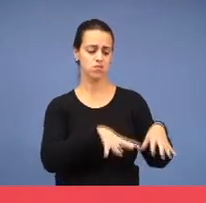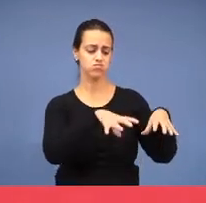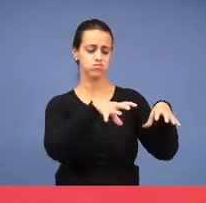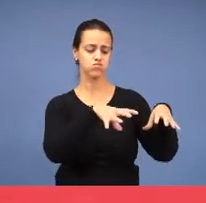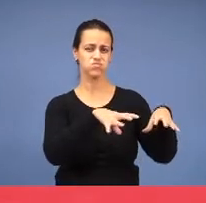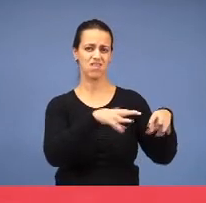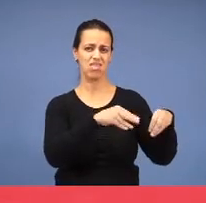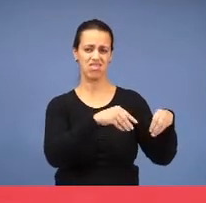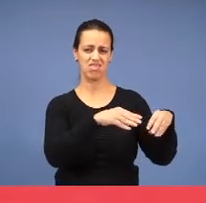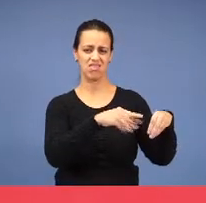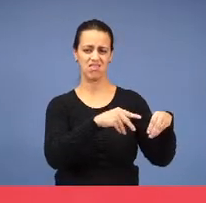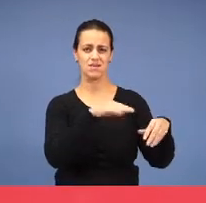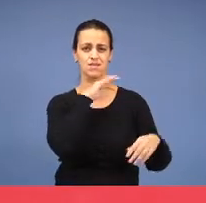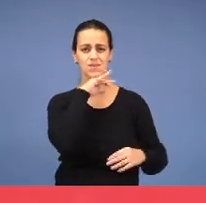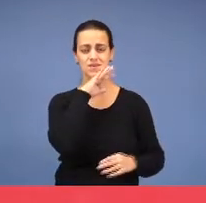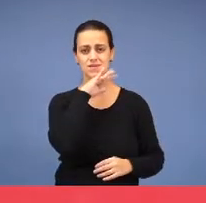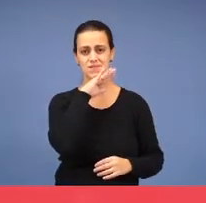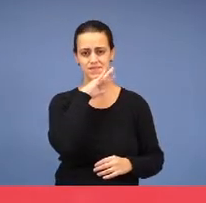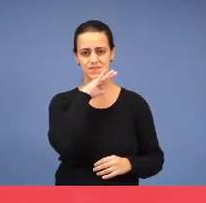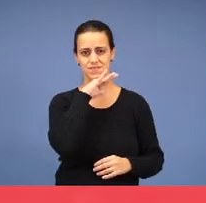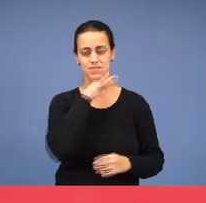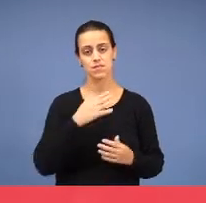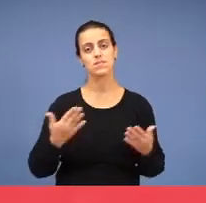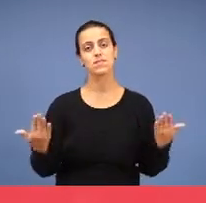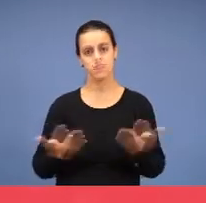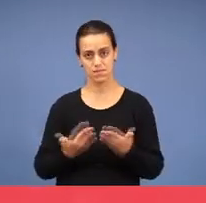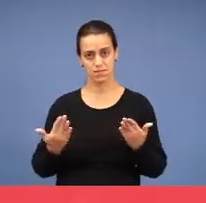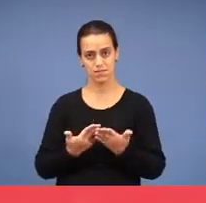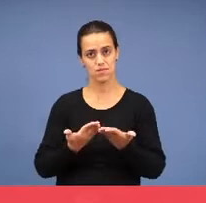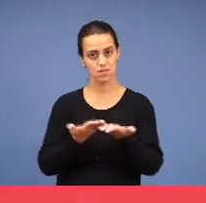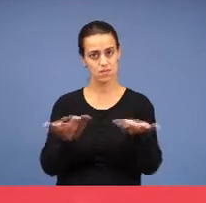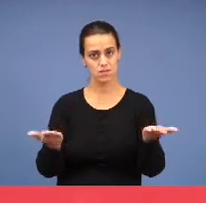deixar hoje esse